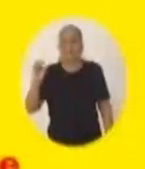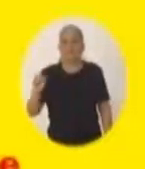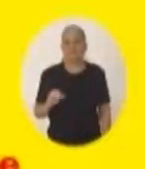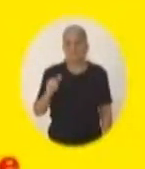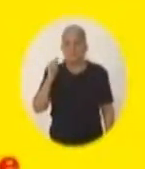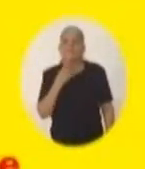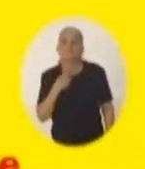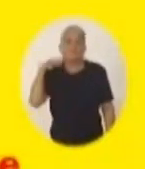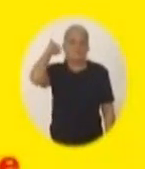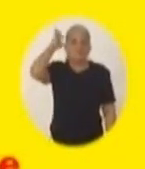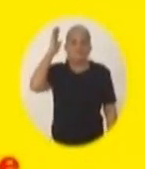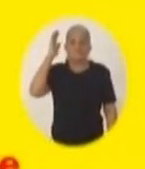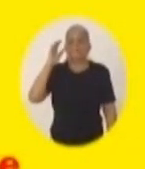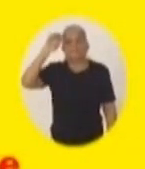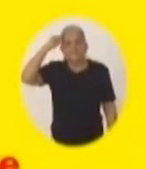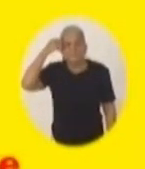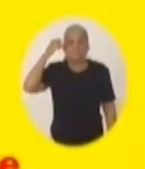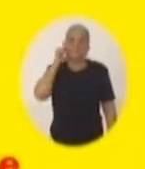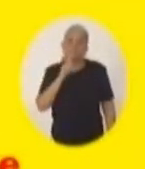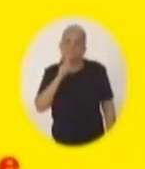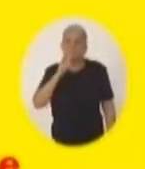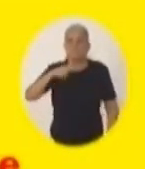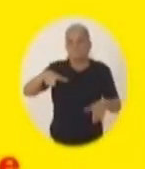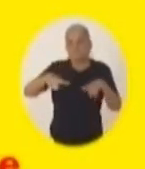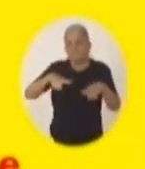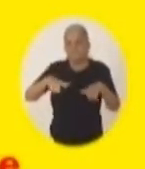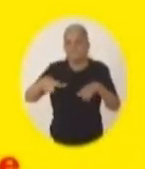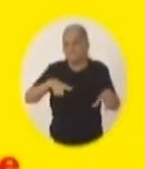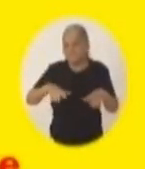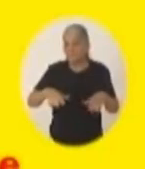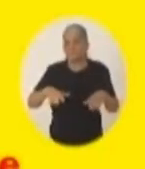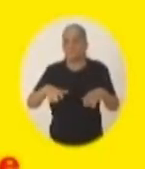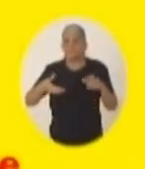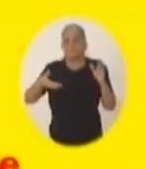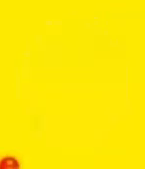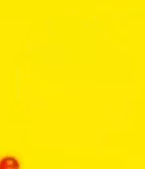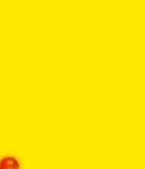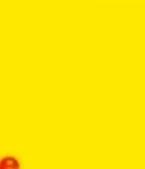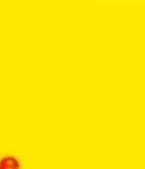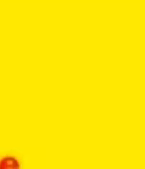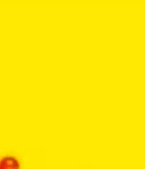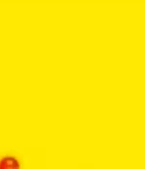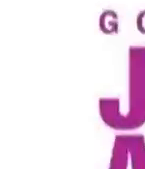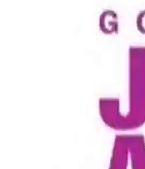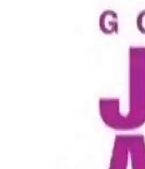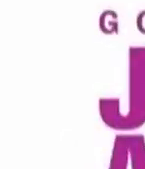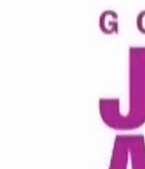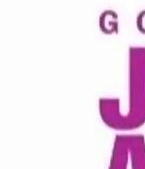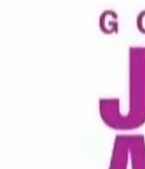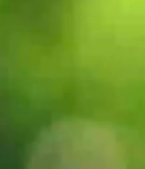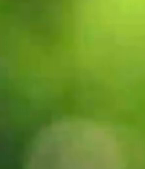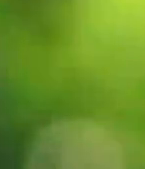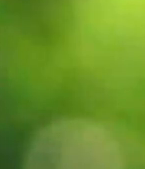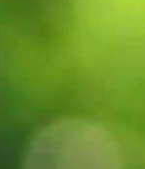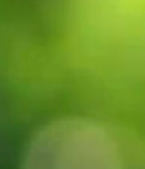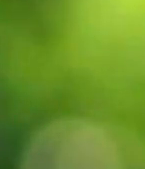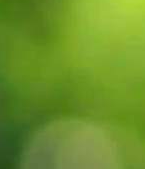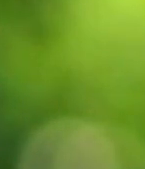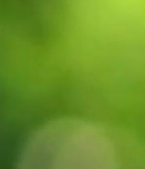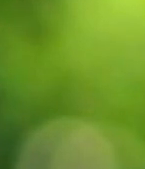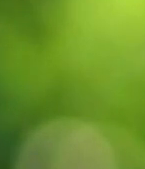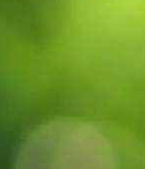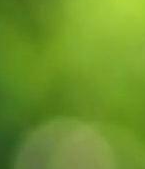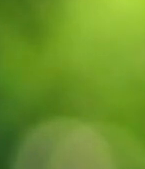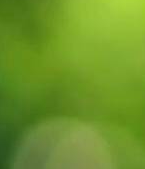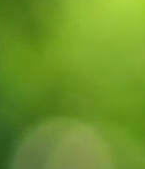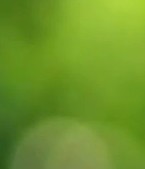Vote 500, senador Anísio Guató. Vez e voz de indígenas, quilombola, mulheres e classe trabalhadora no Senado Federal. Não se engane com o